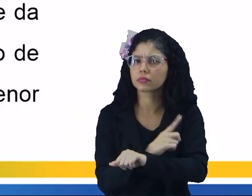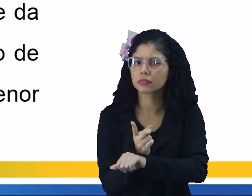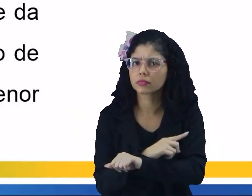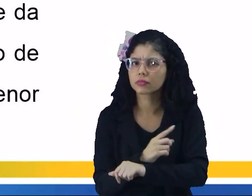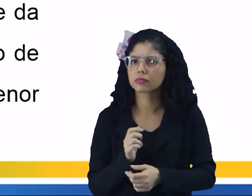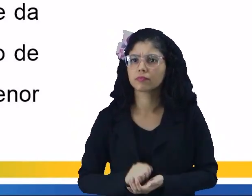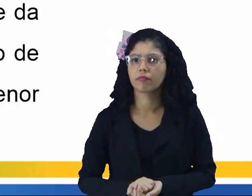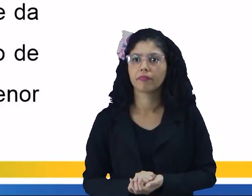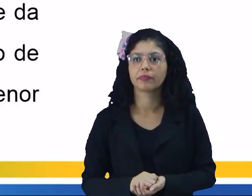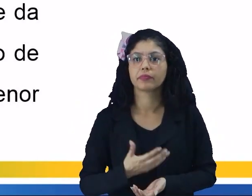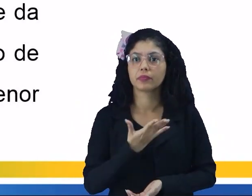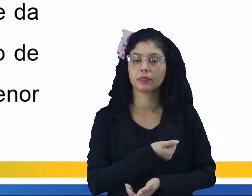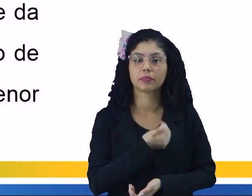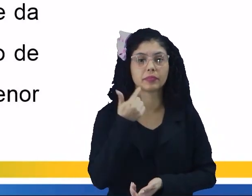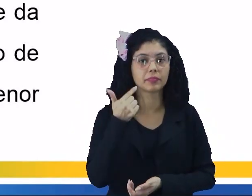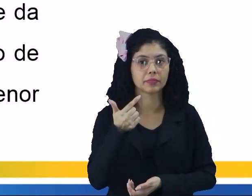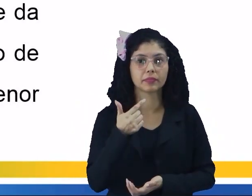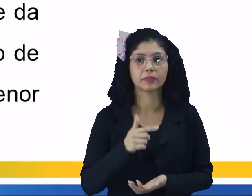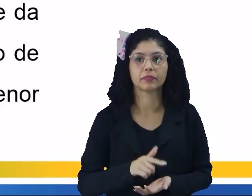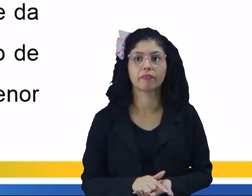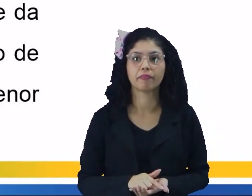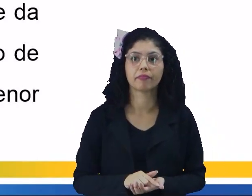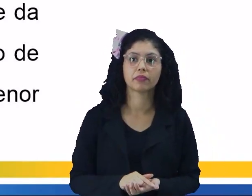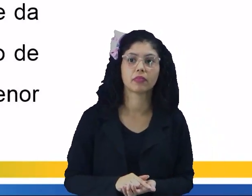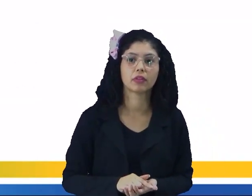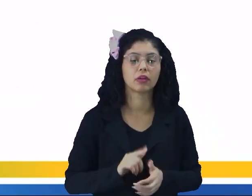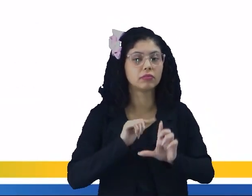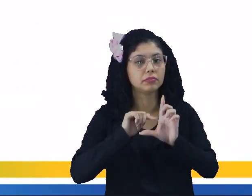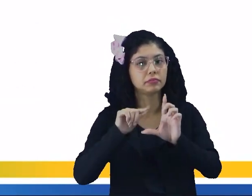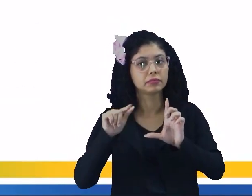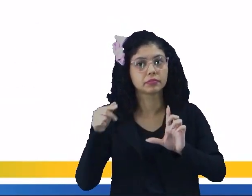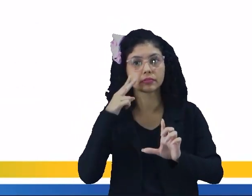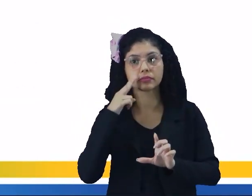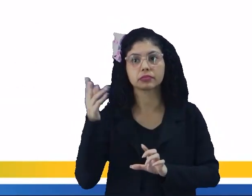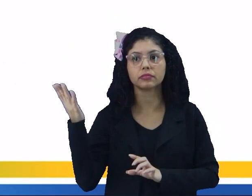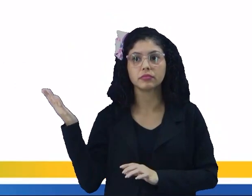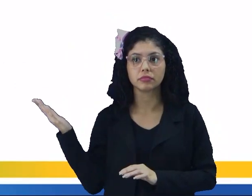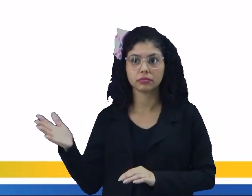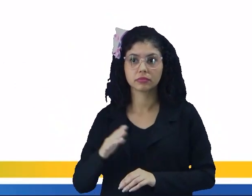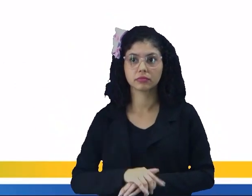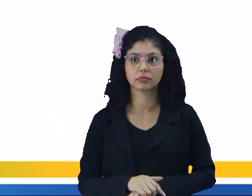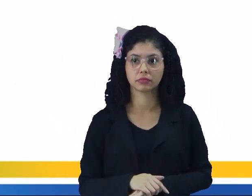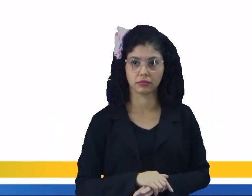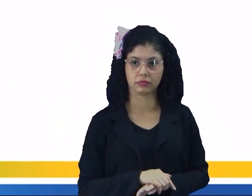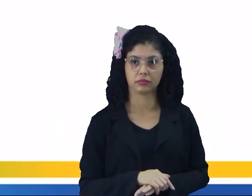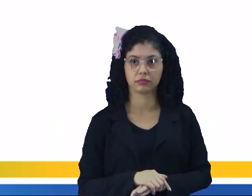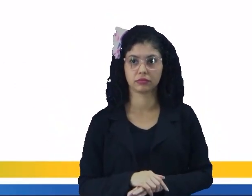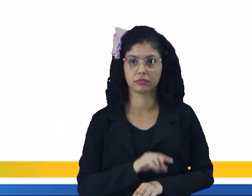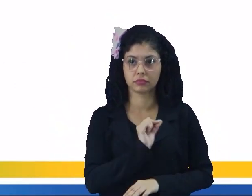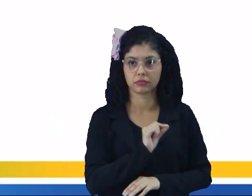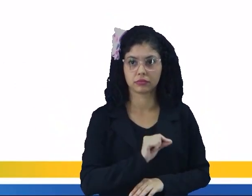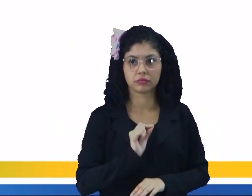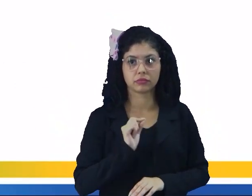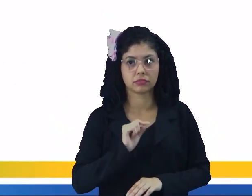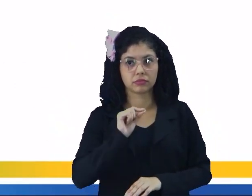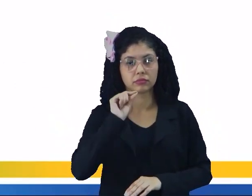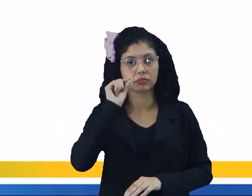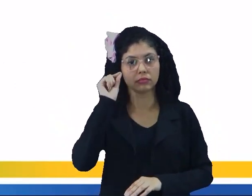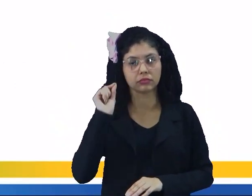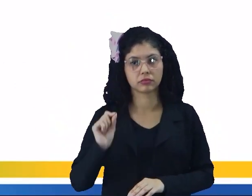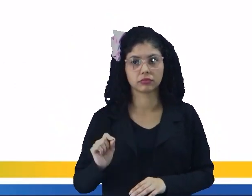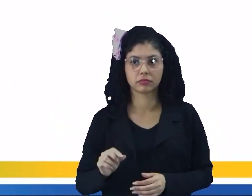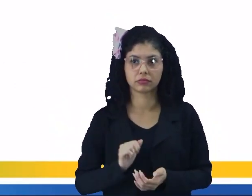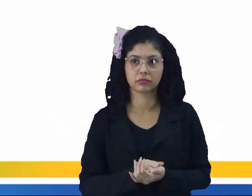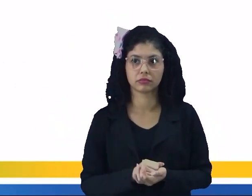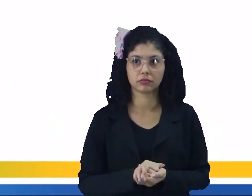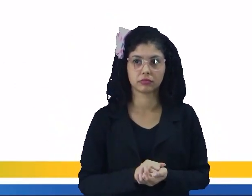aceleração? Foi o cinto número 2, não foi isso? Vamos ver o gráfico novamente? Olha lá o gráfico. A linha pontilhada está